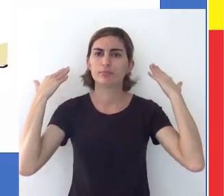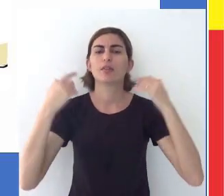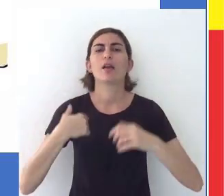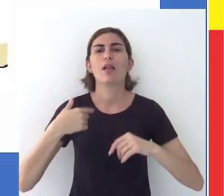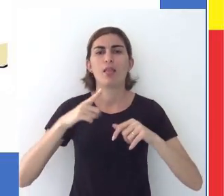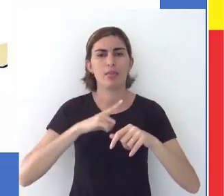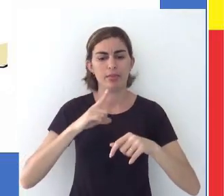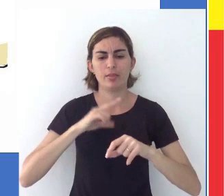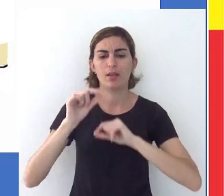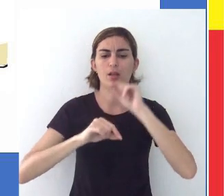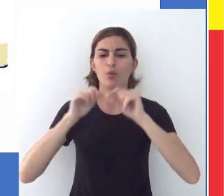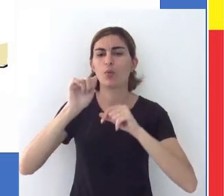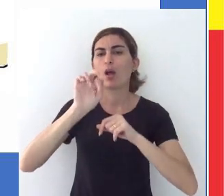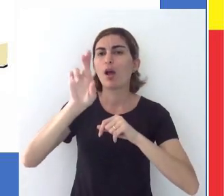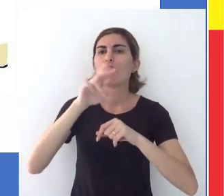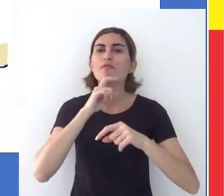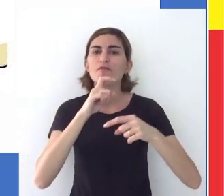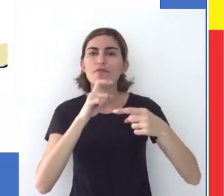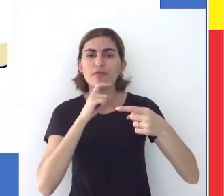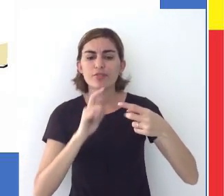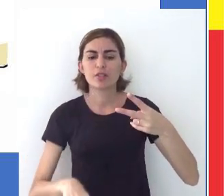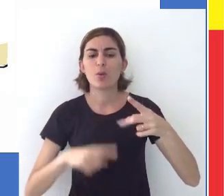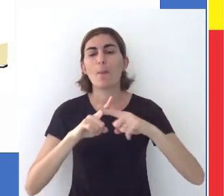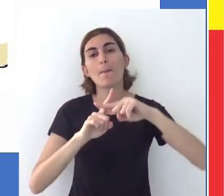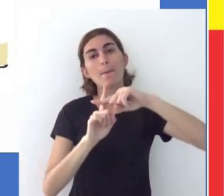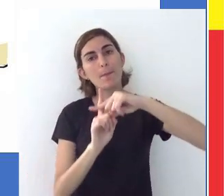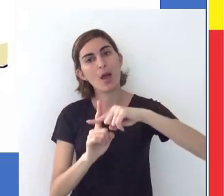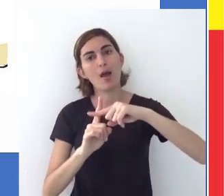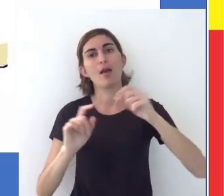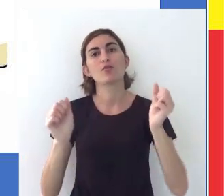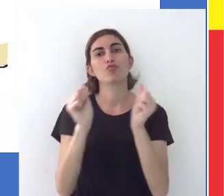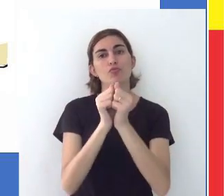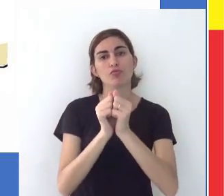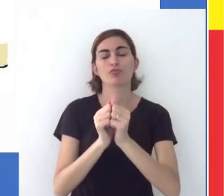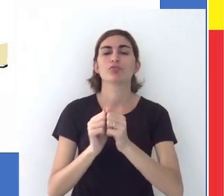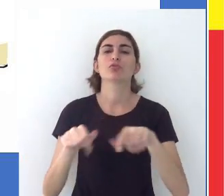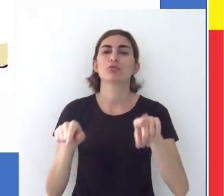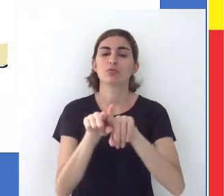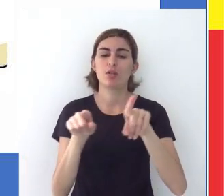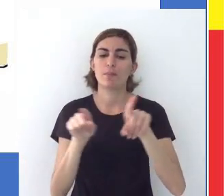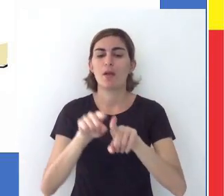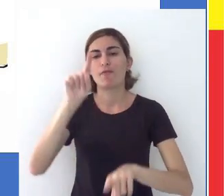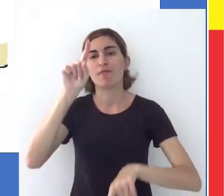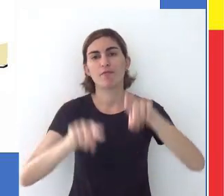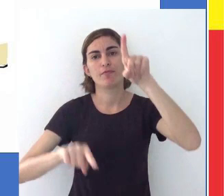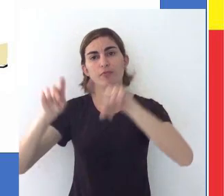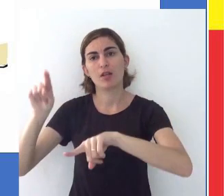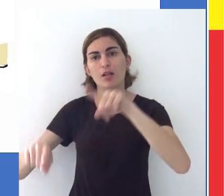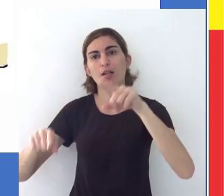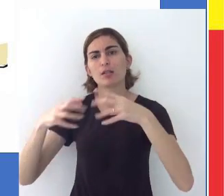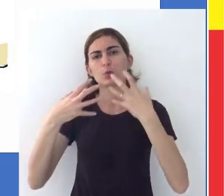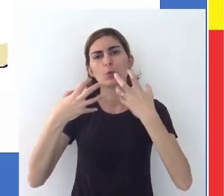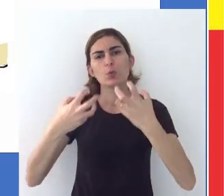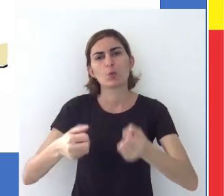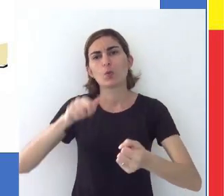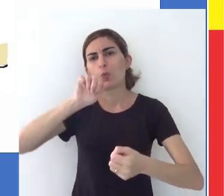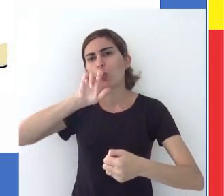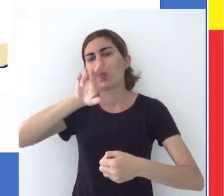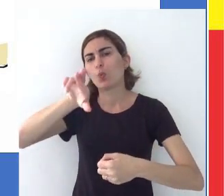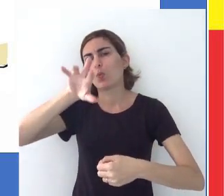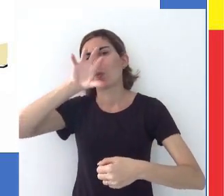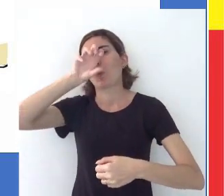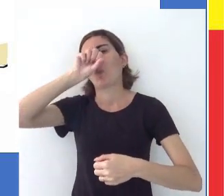elas têm a presença também do ar frio, mas ela vai ter essa variação para o ar seco. Como